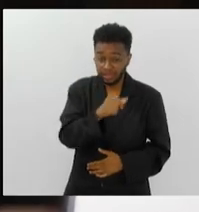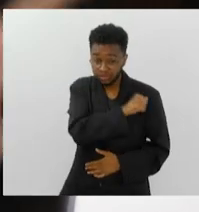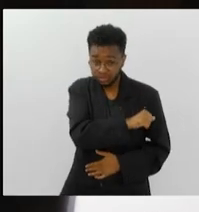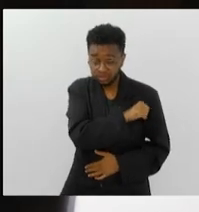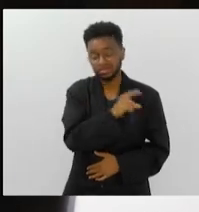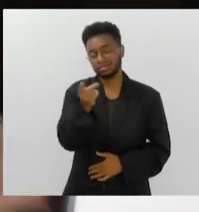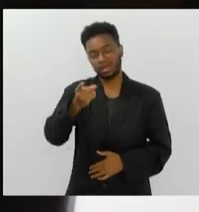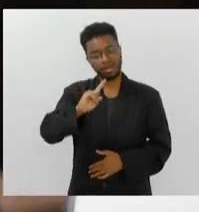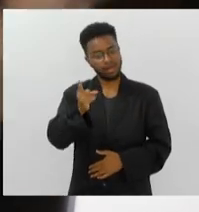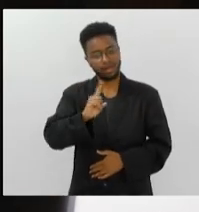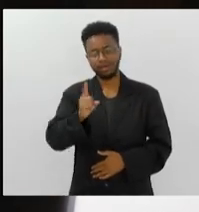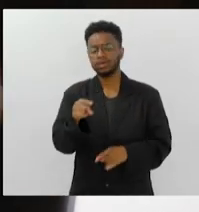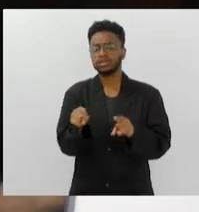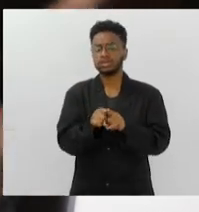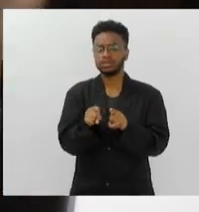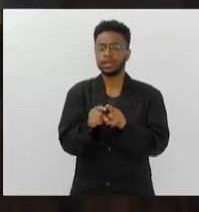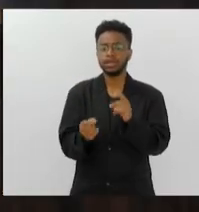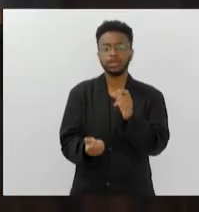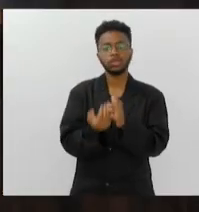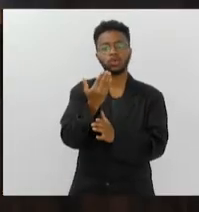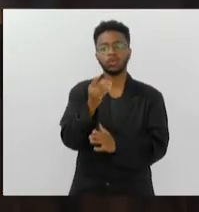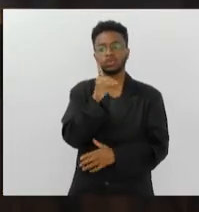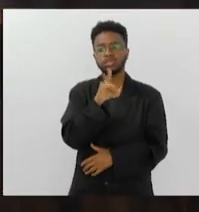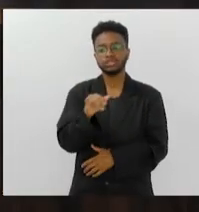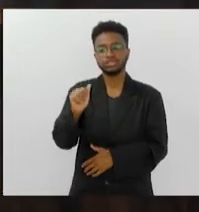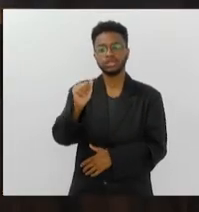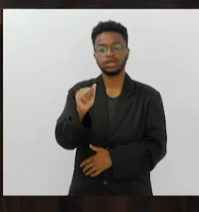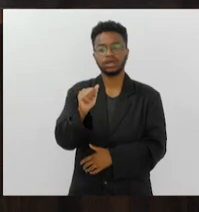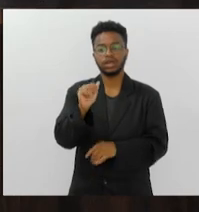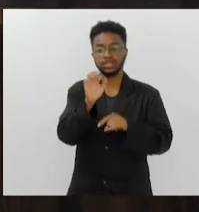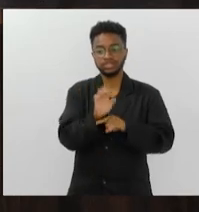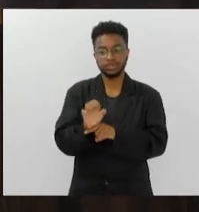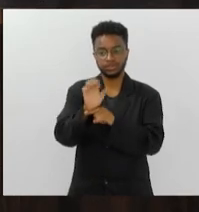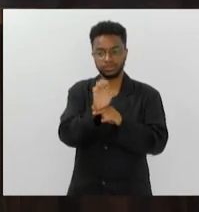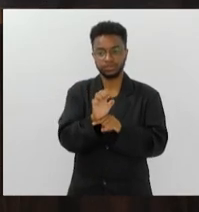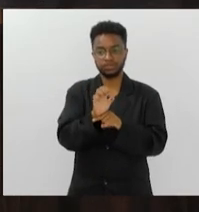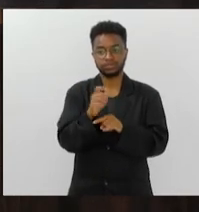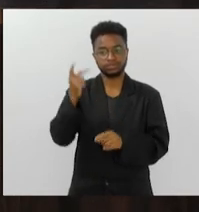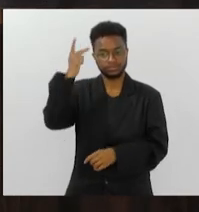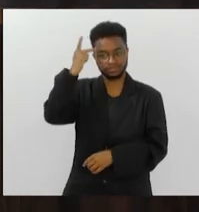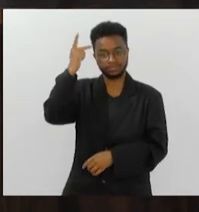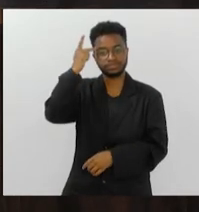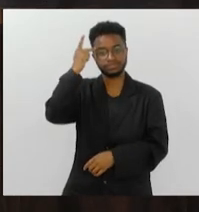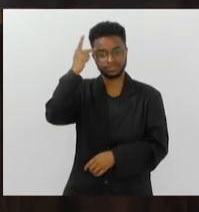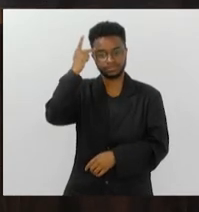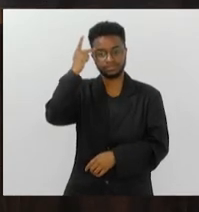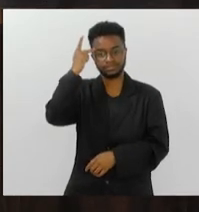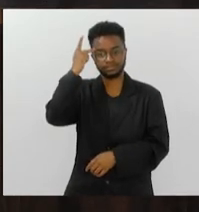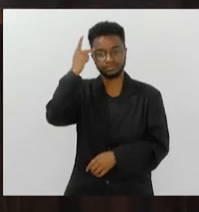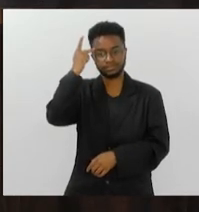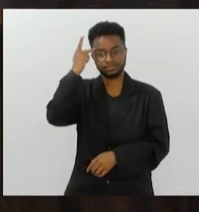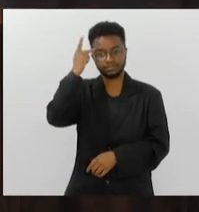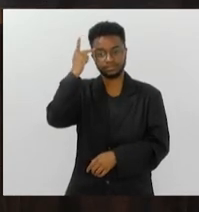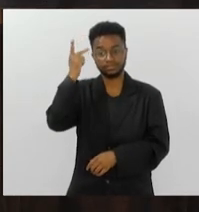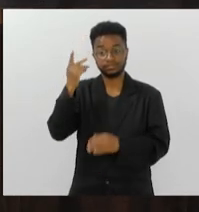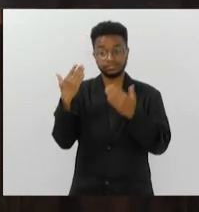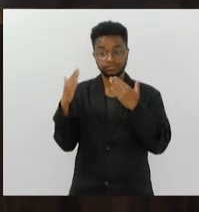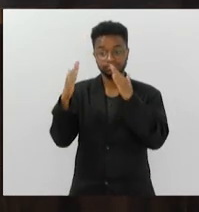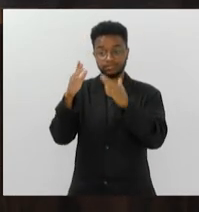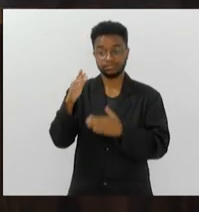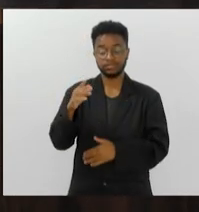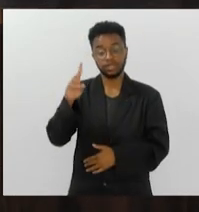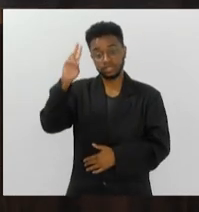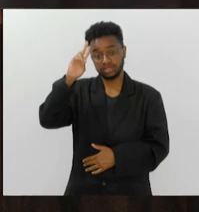não, ele criou também o Dia Estadual do Cipeiro no estado de São Paulo, que é comemorado na